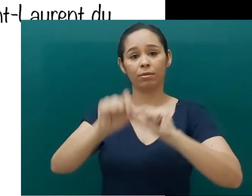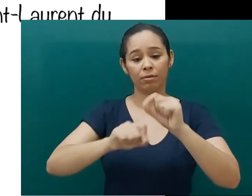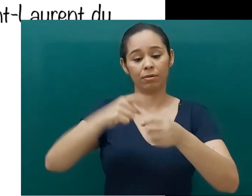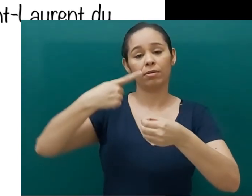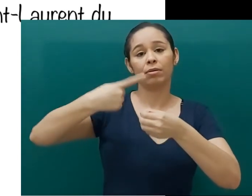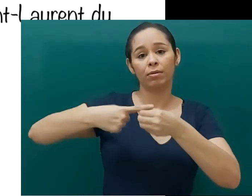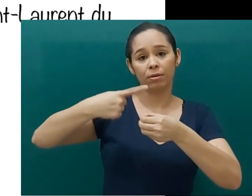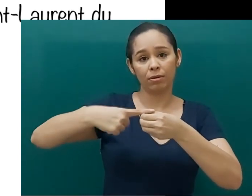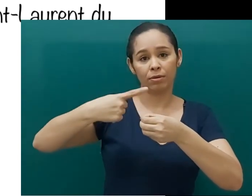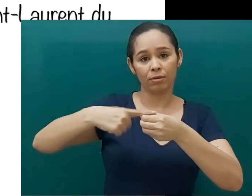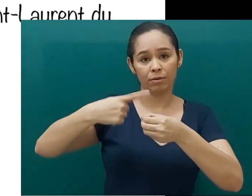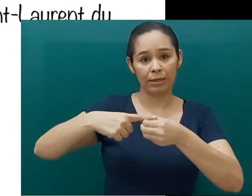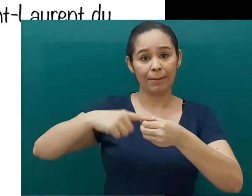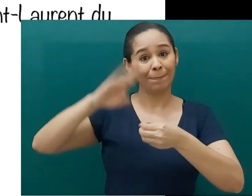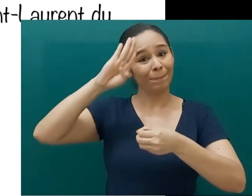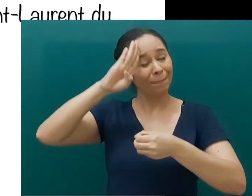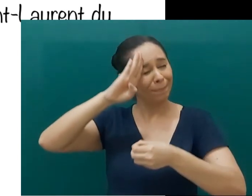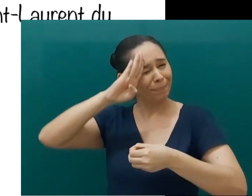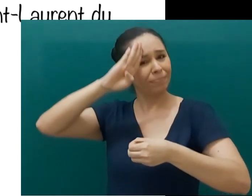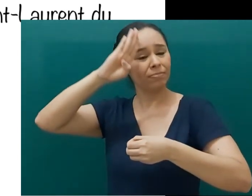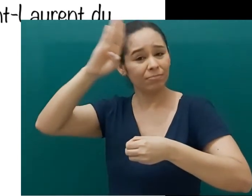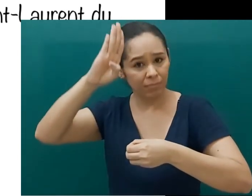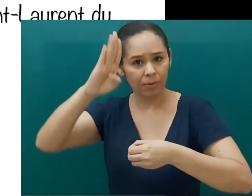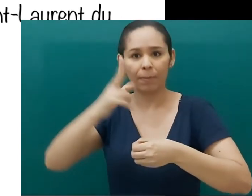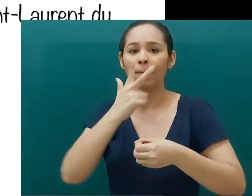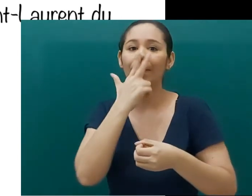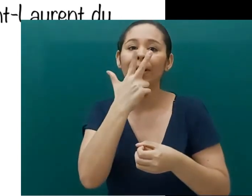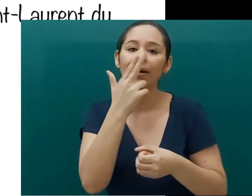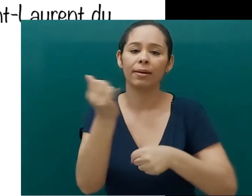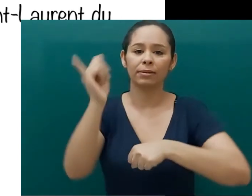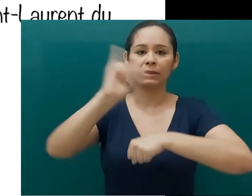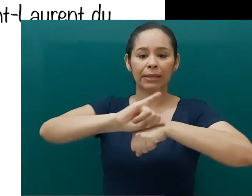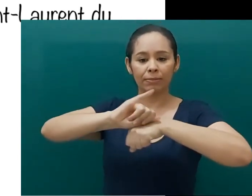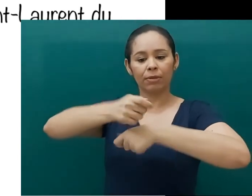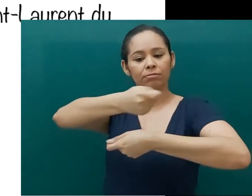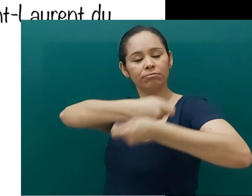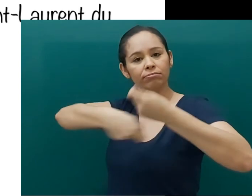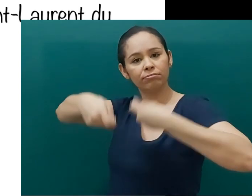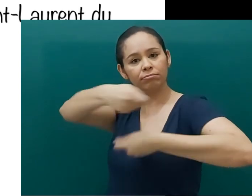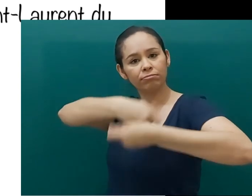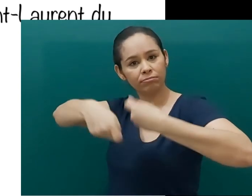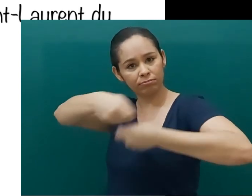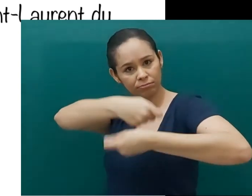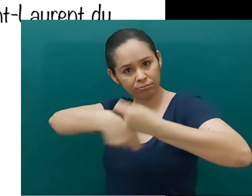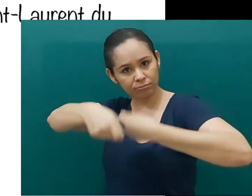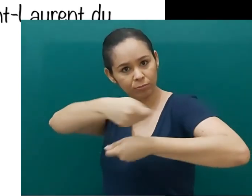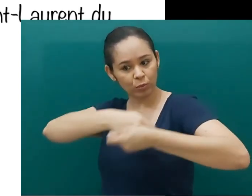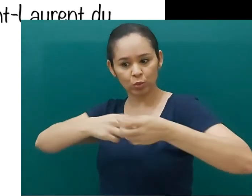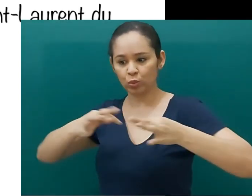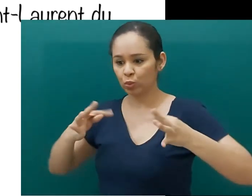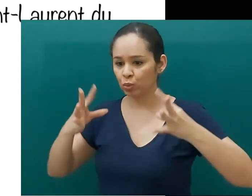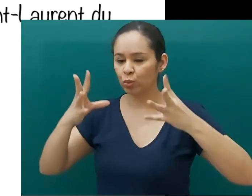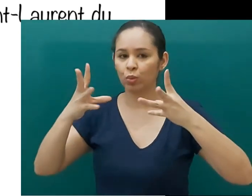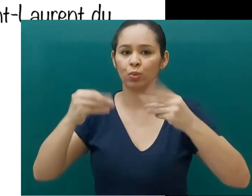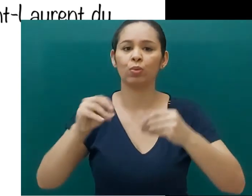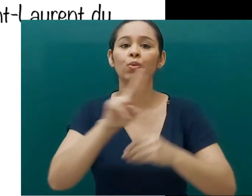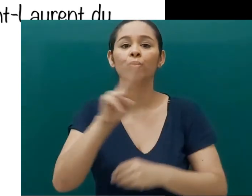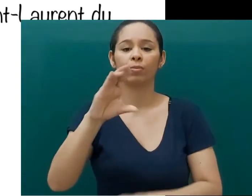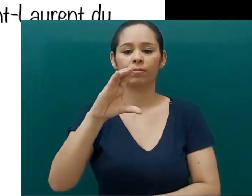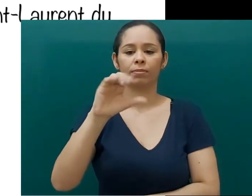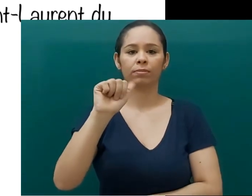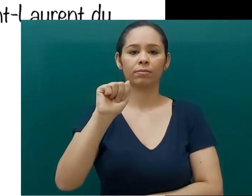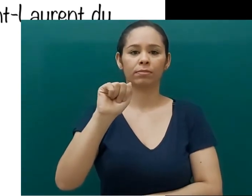é chamada cidade-chefe, né, uma cidade administrativa que tem a categoria assim, de capital,